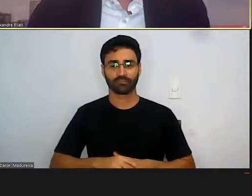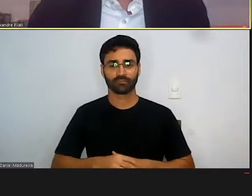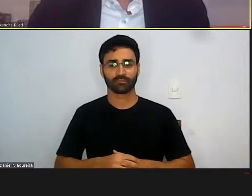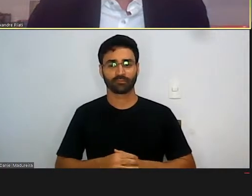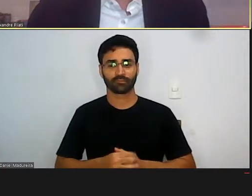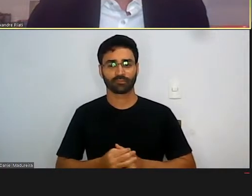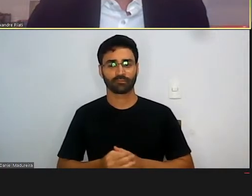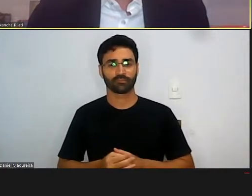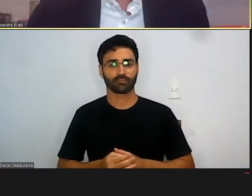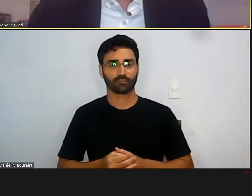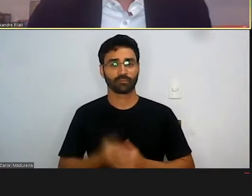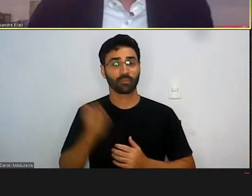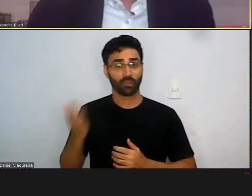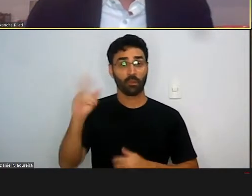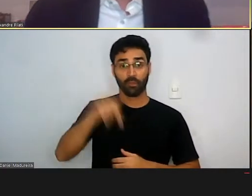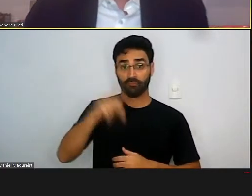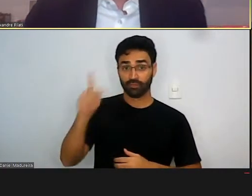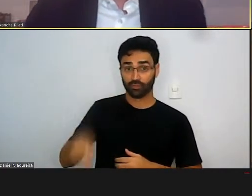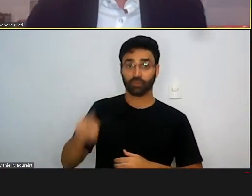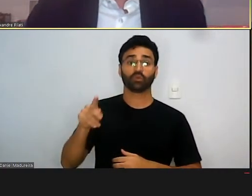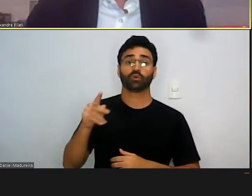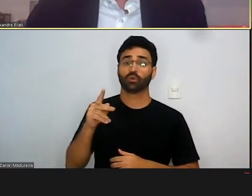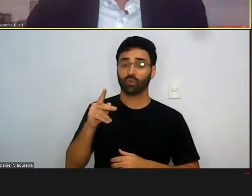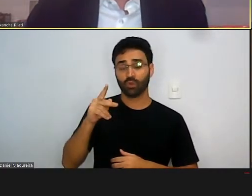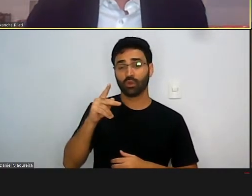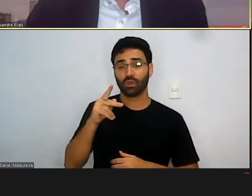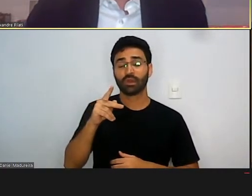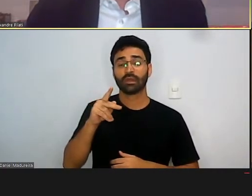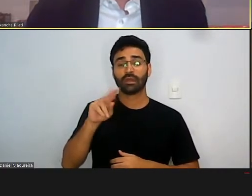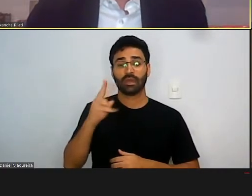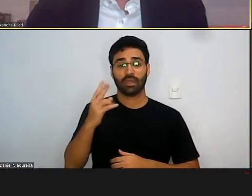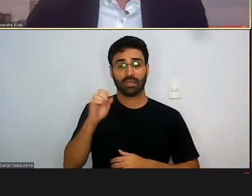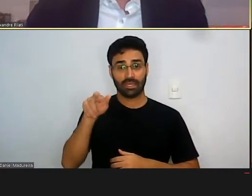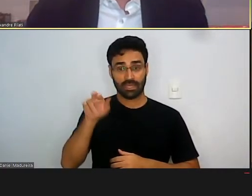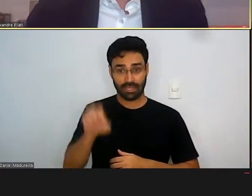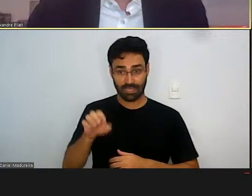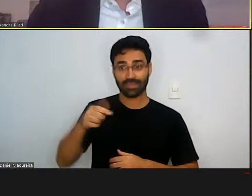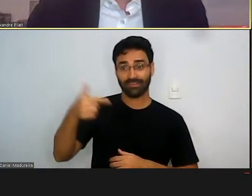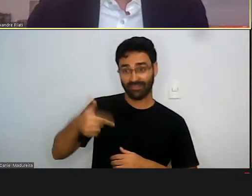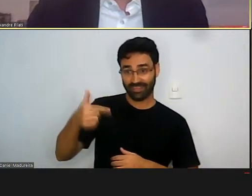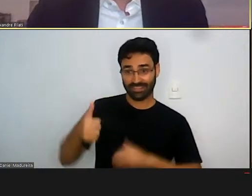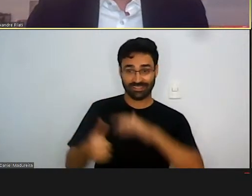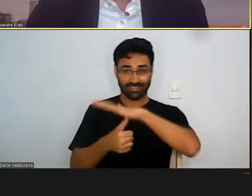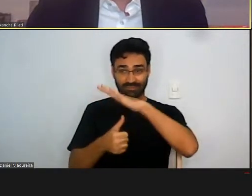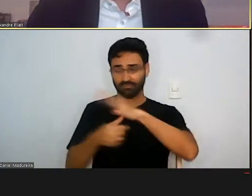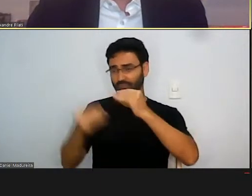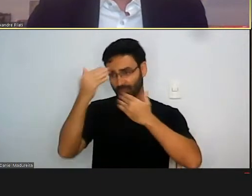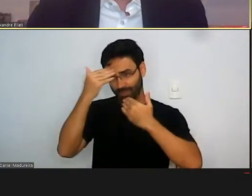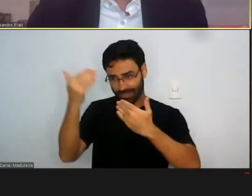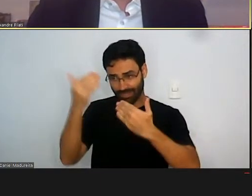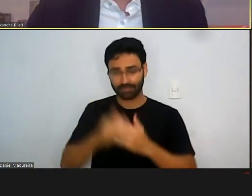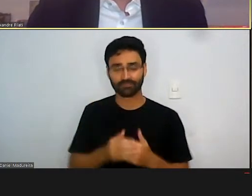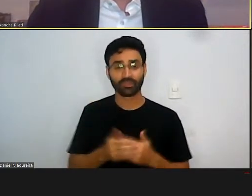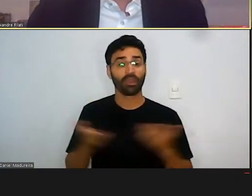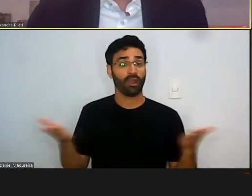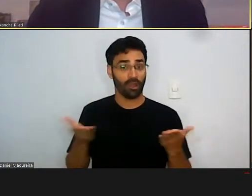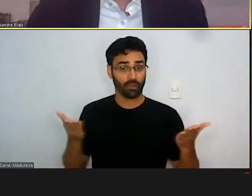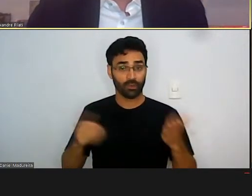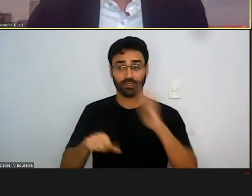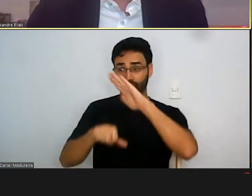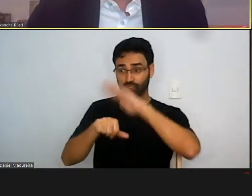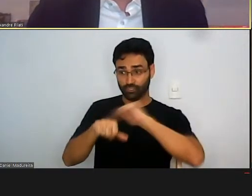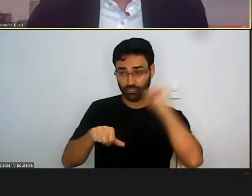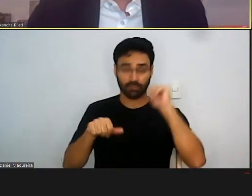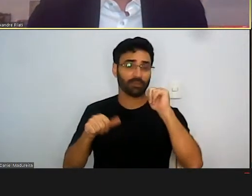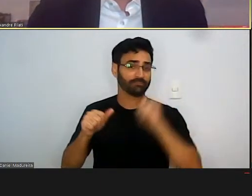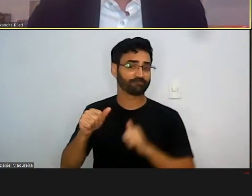Caríssimo professor Henrique, muito obrigado pelas suas palavras. E nós ouviremos agora o pronunciamento